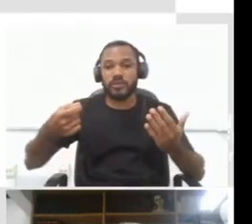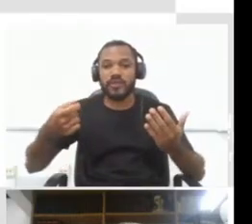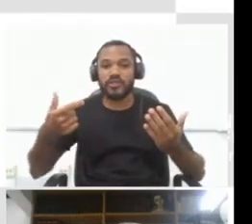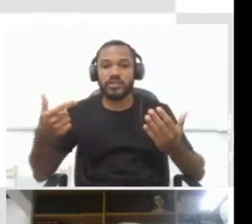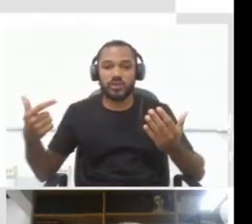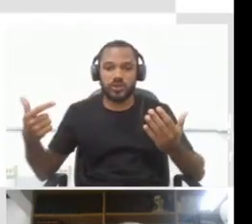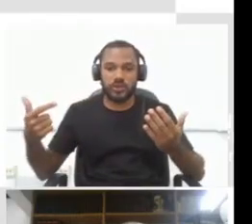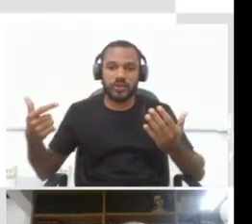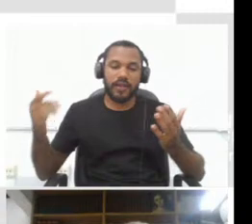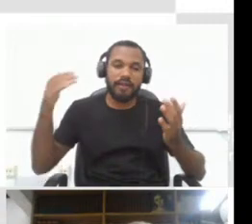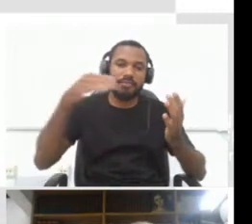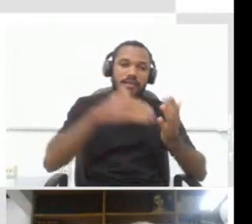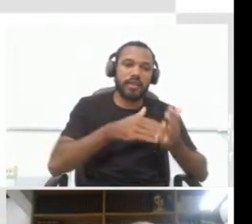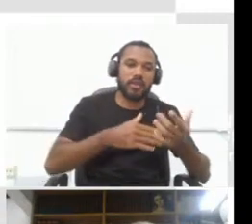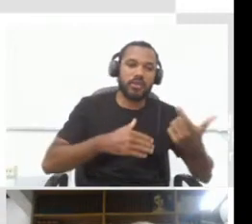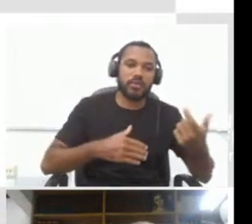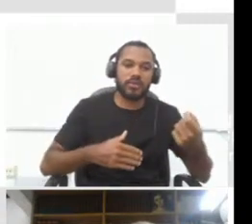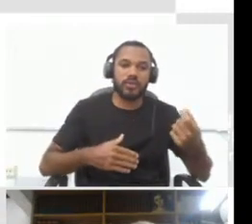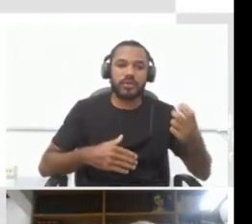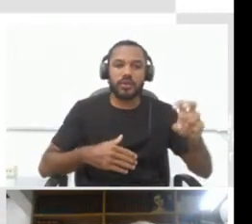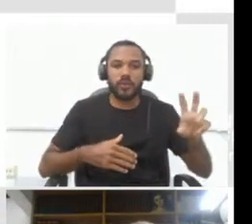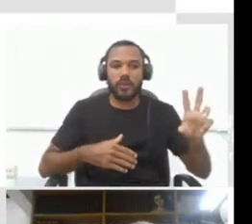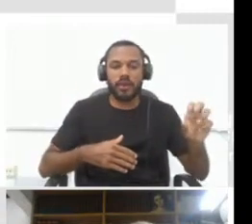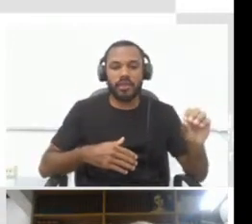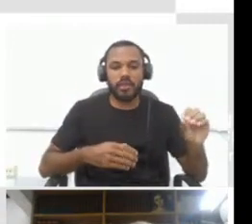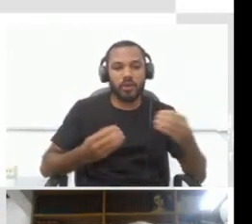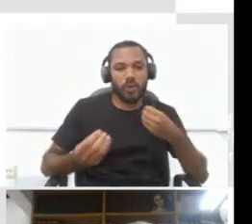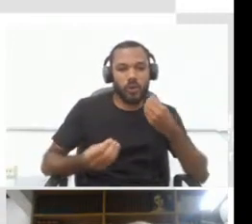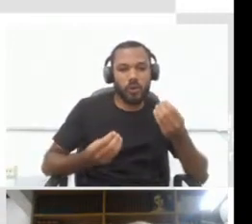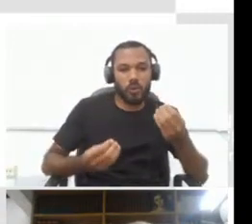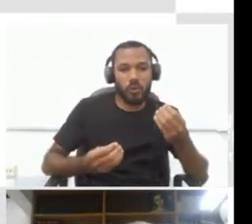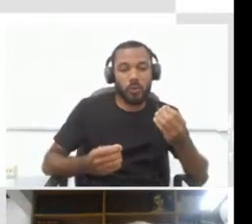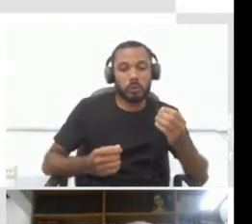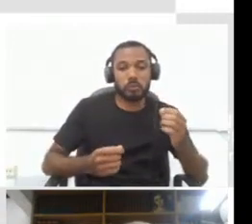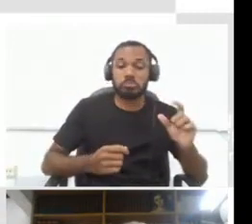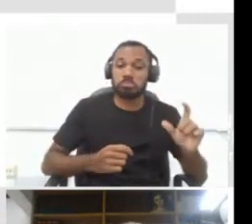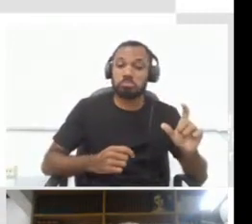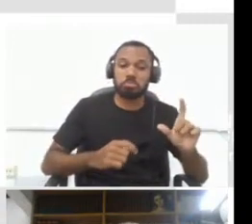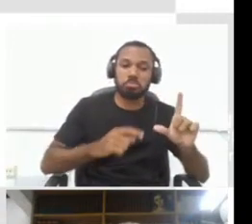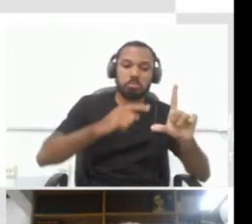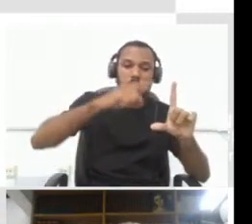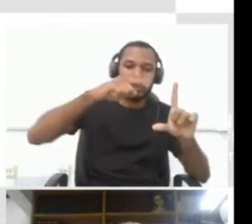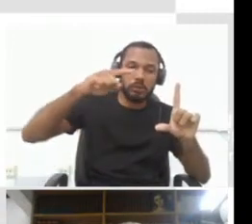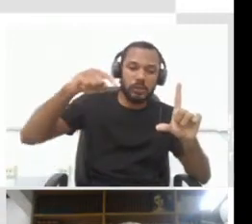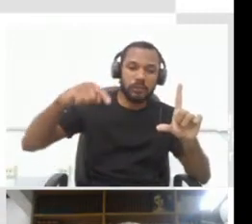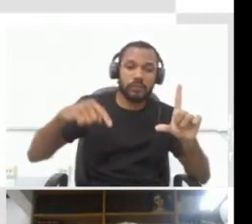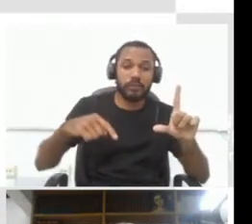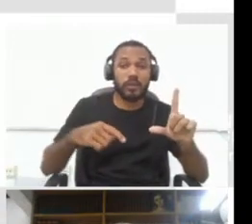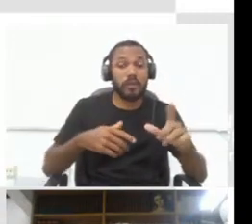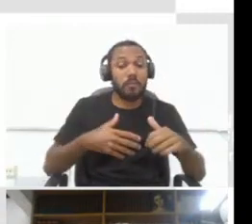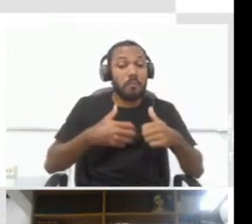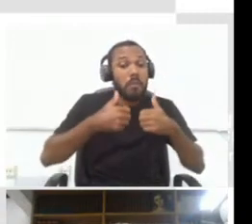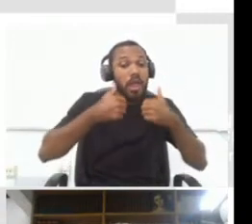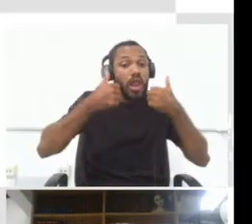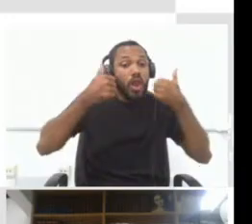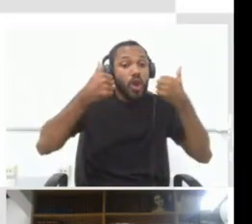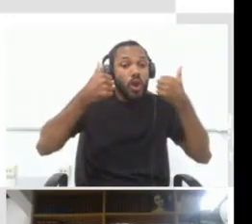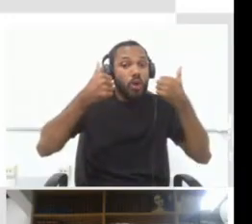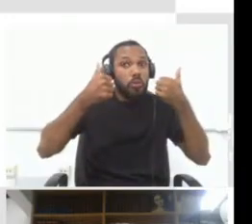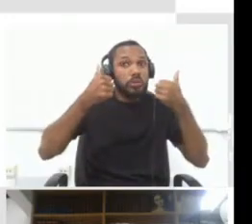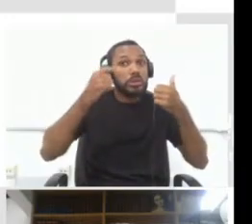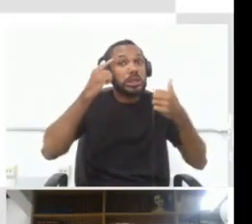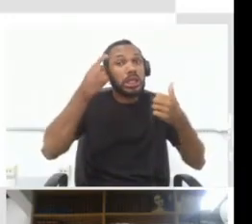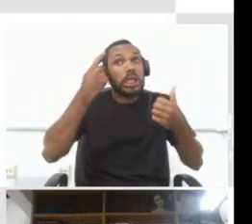cenários de 2050. Vocês percebem que no melhor cenário, né, o baixo crescimento econômico, há uma